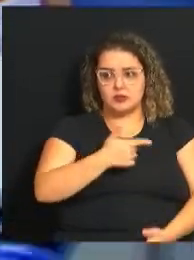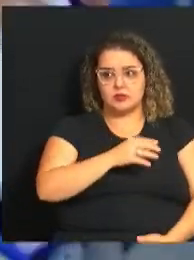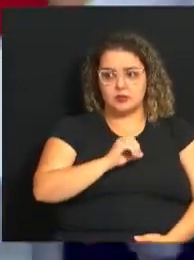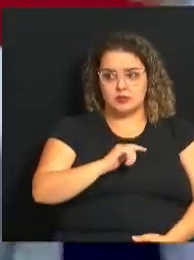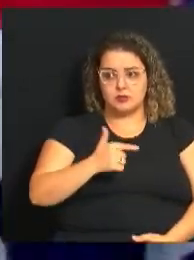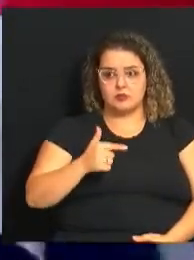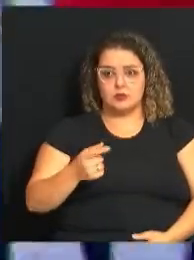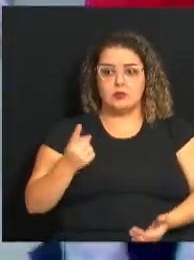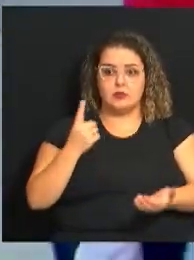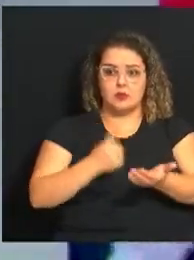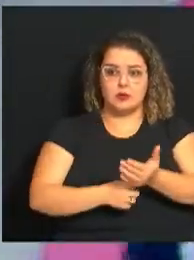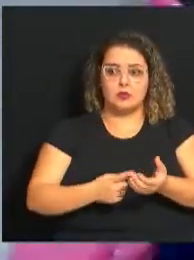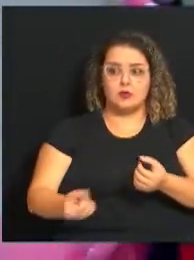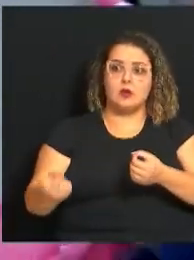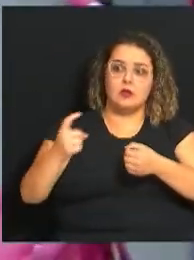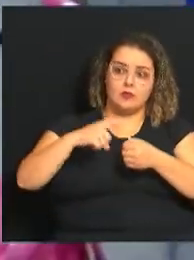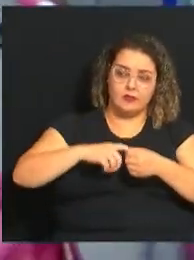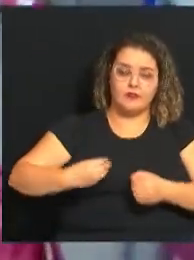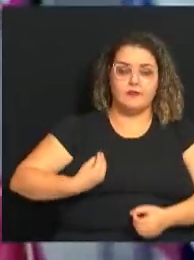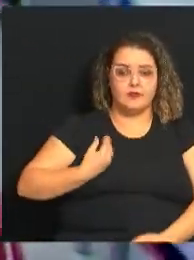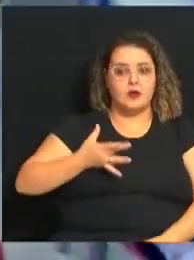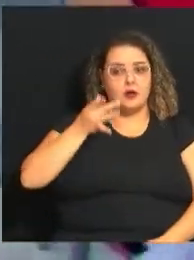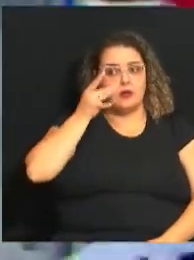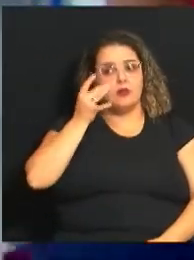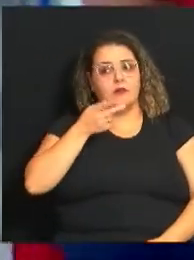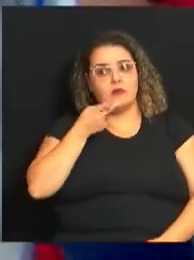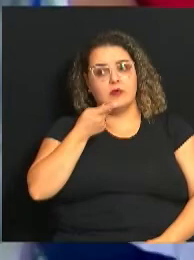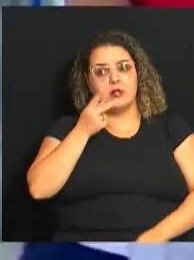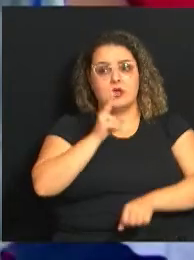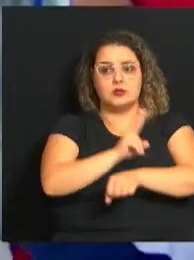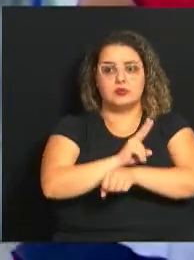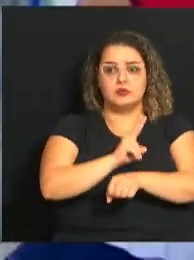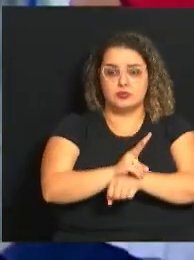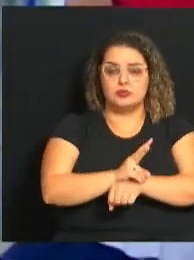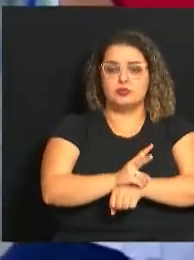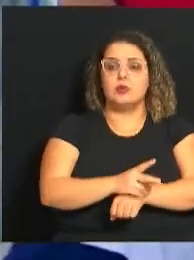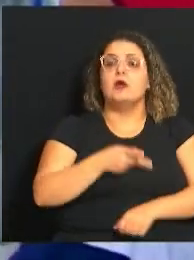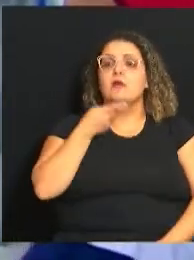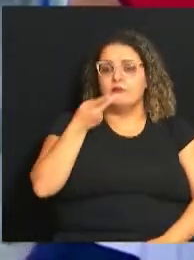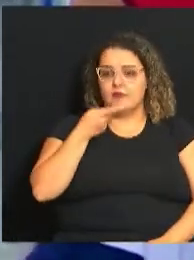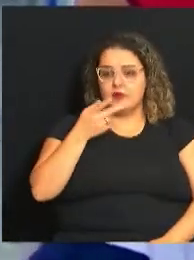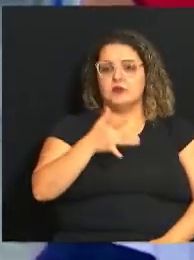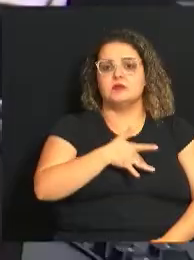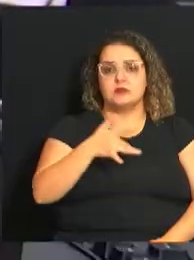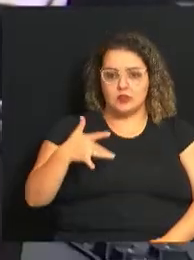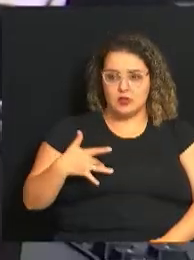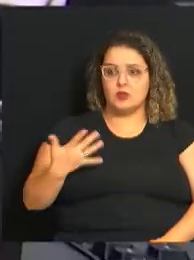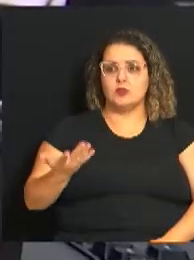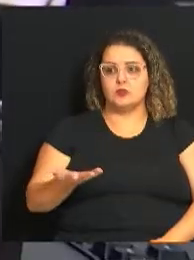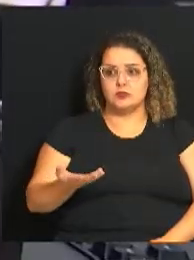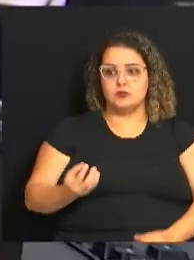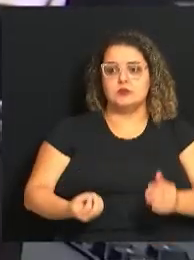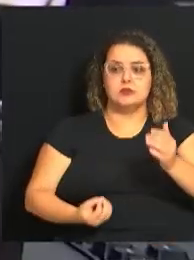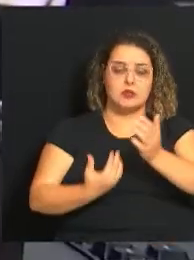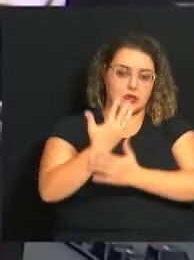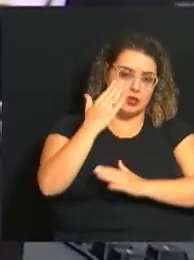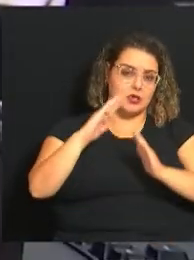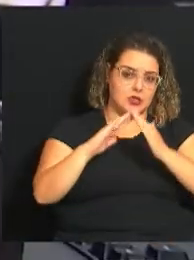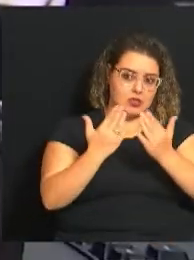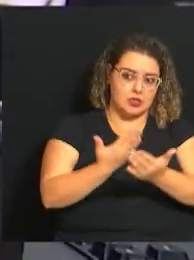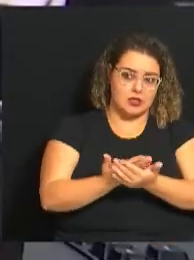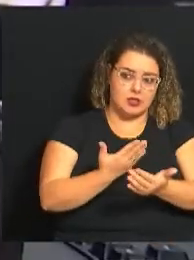das aulas presenciais, falar de prevenção é falar de saúde. A gente criar nas escolas